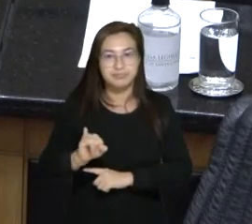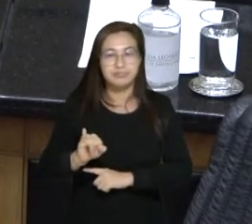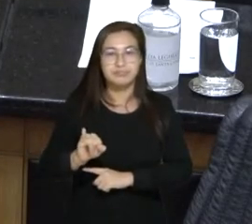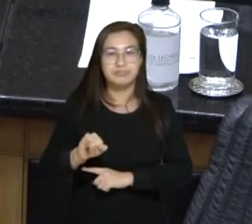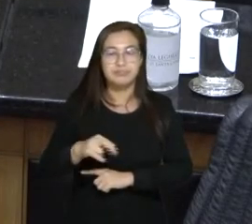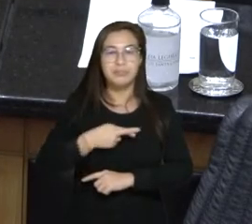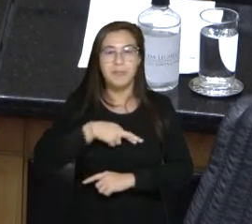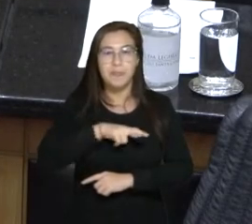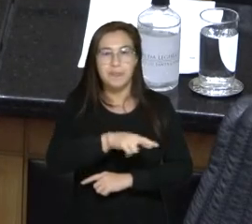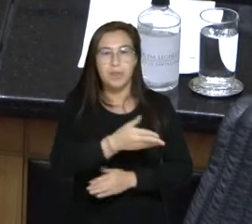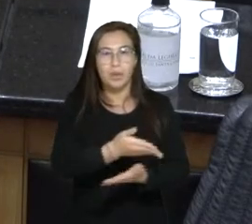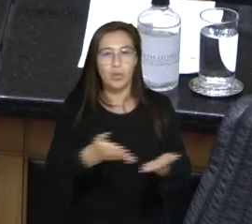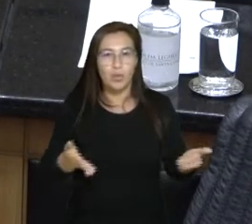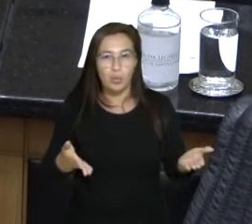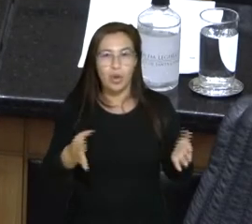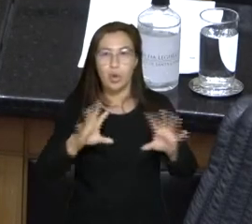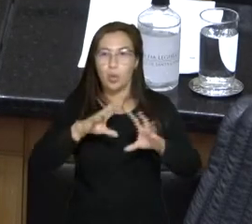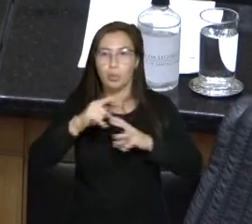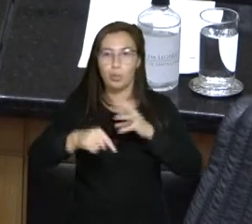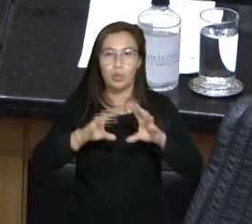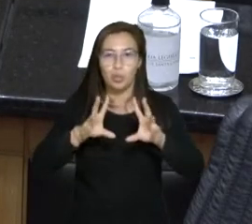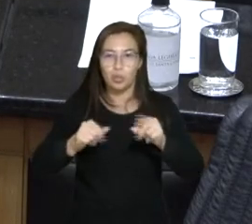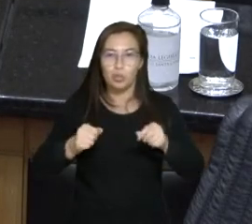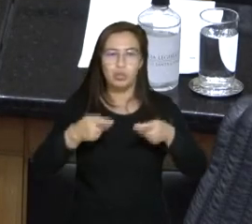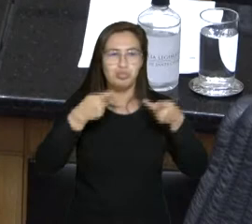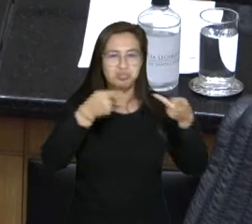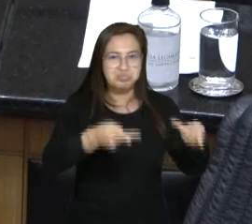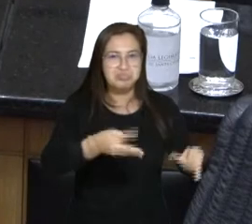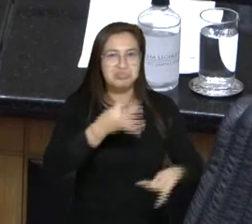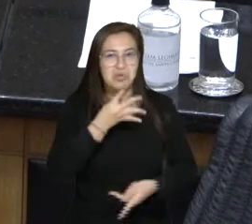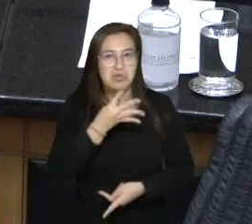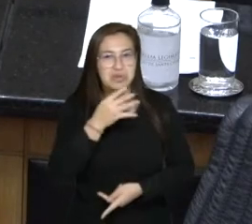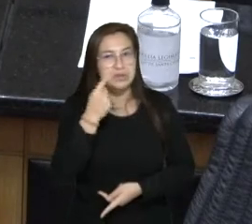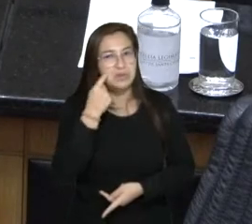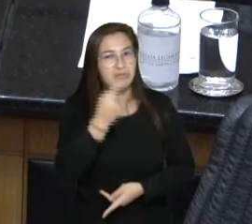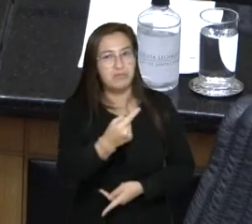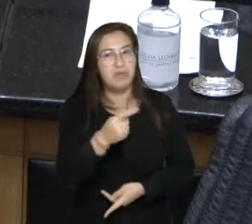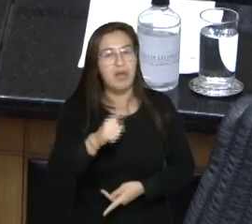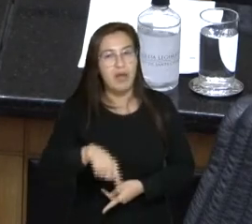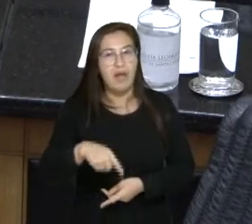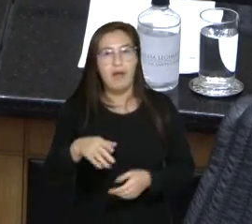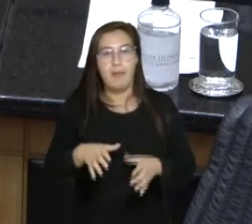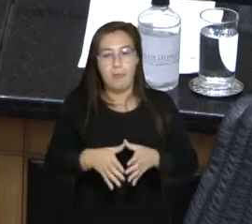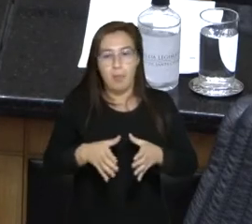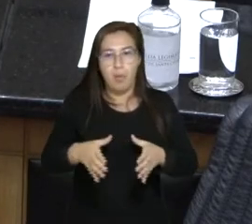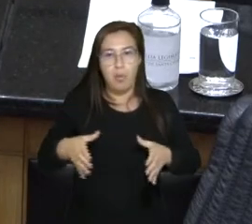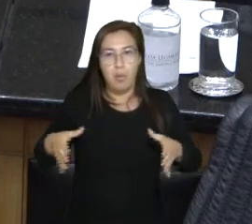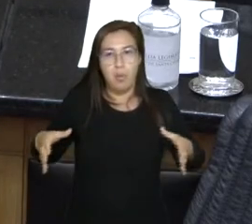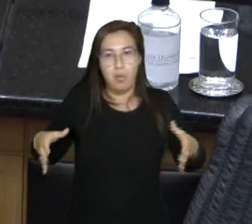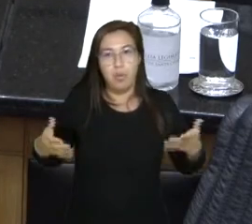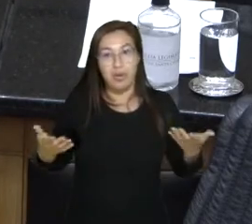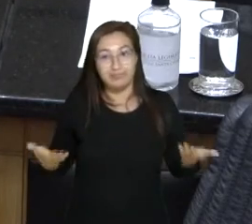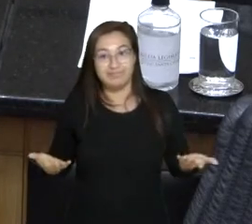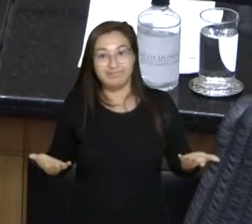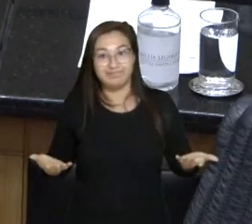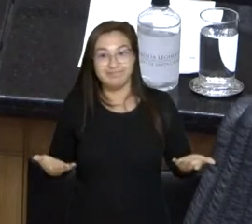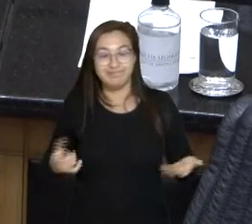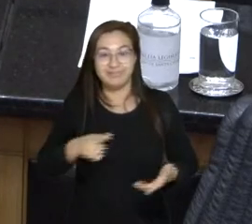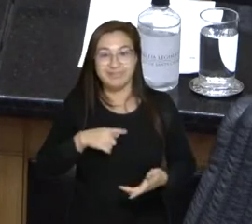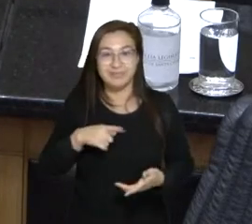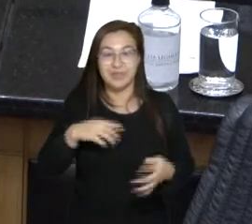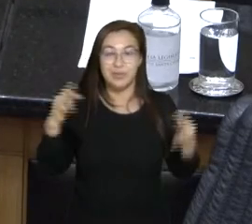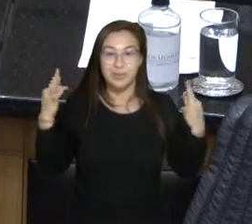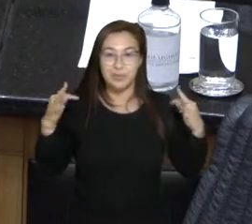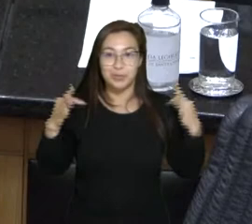religiosos do mundo inteiro para fazer esse caminho turismo religioso é um dos que mais cresce no mundo Santa Catarina